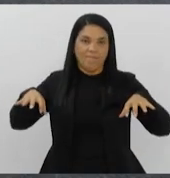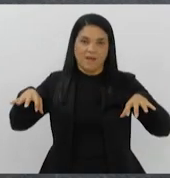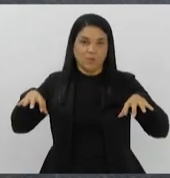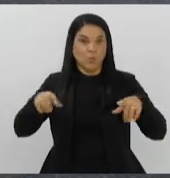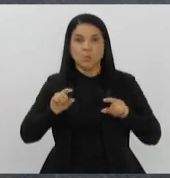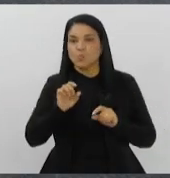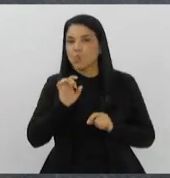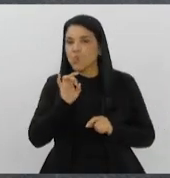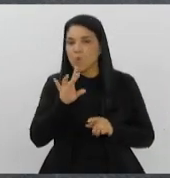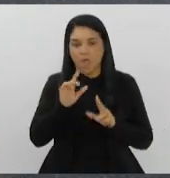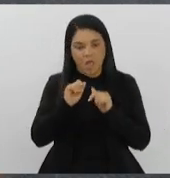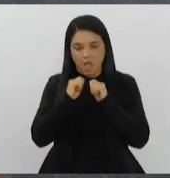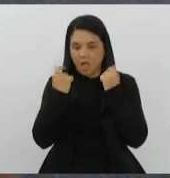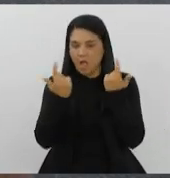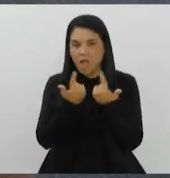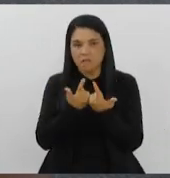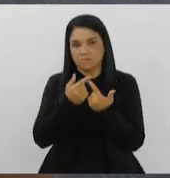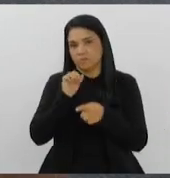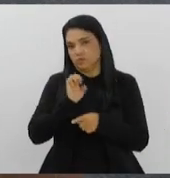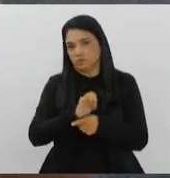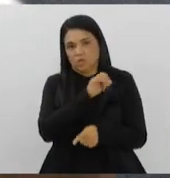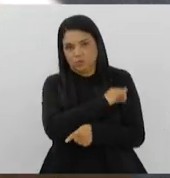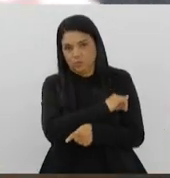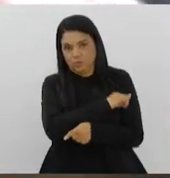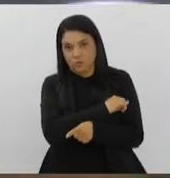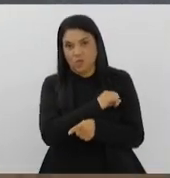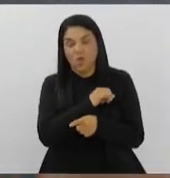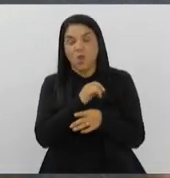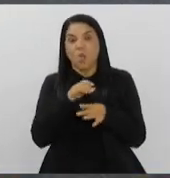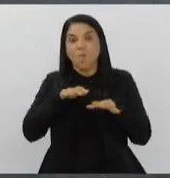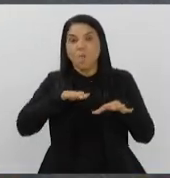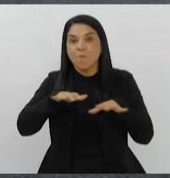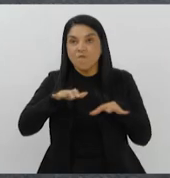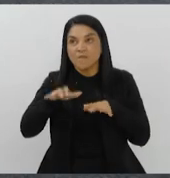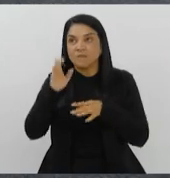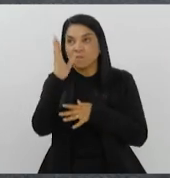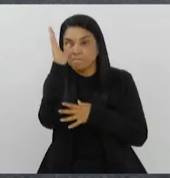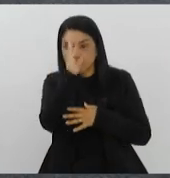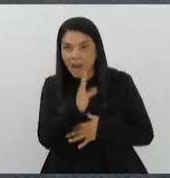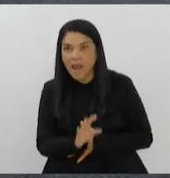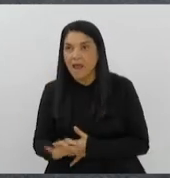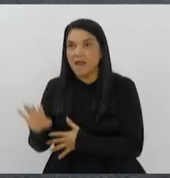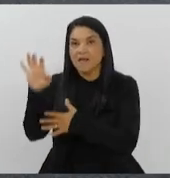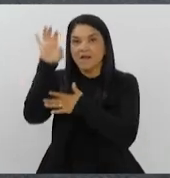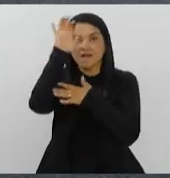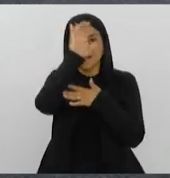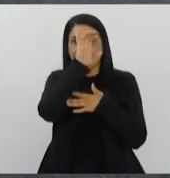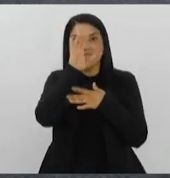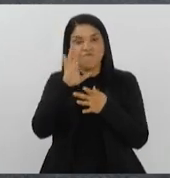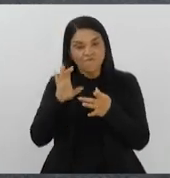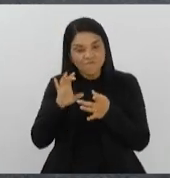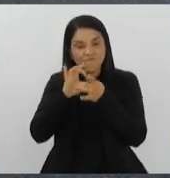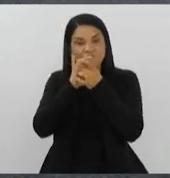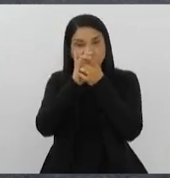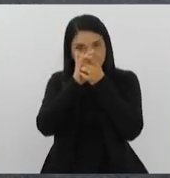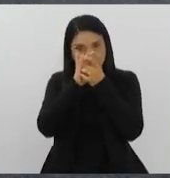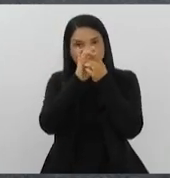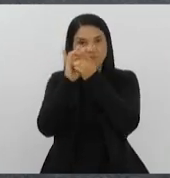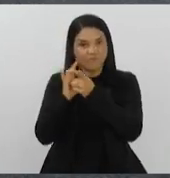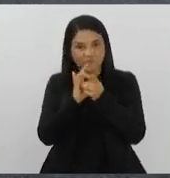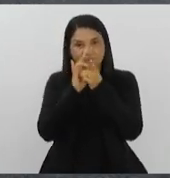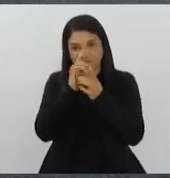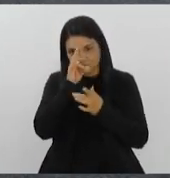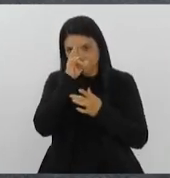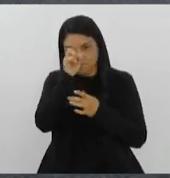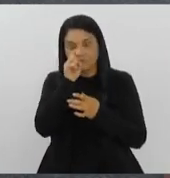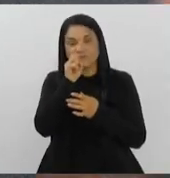Assembleia Legislativa do Estado do Rio de Janeiro. Esse é um movimento nacional de fortalecimento das casas legislativas pelo Brasil